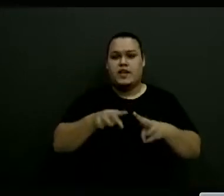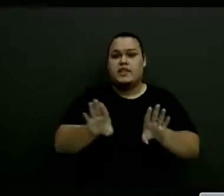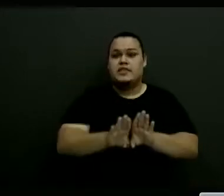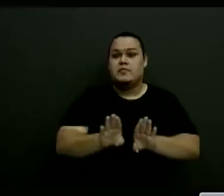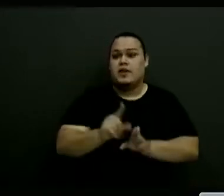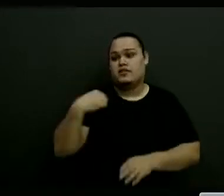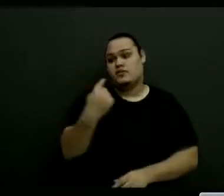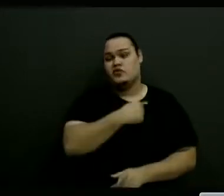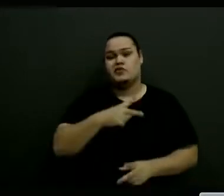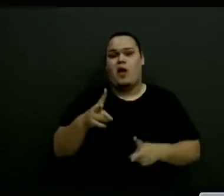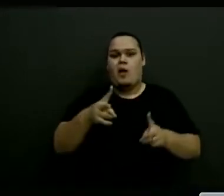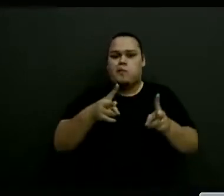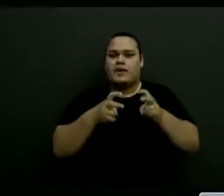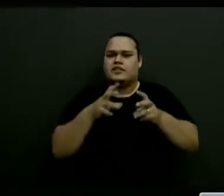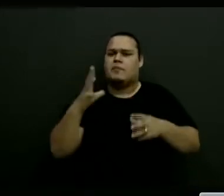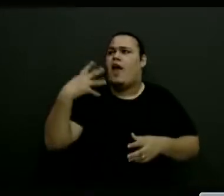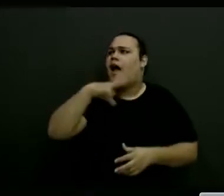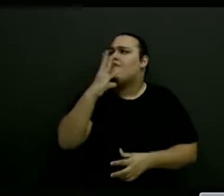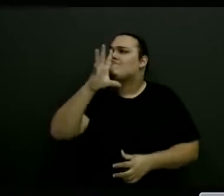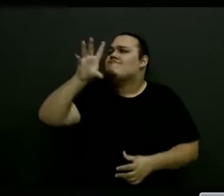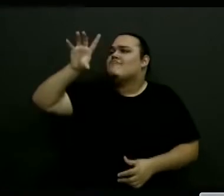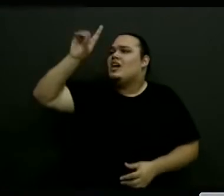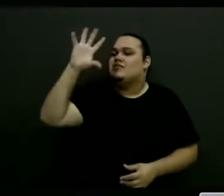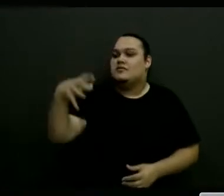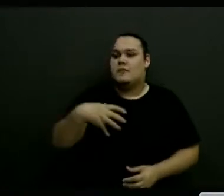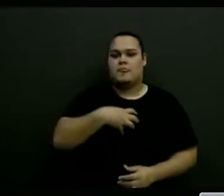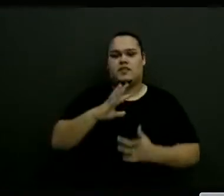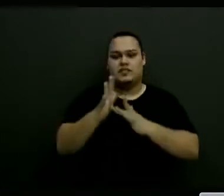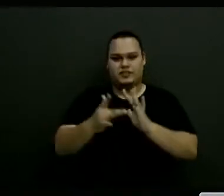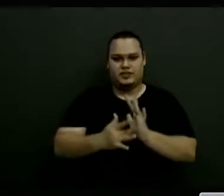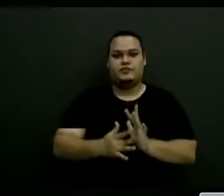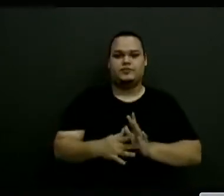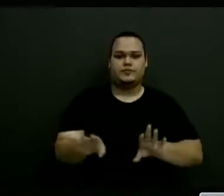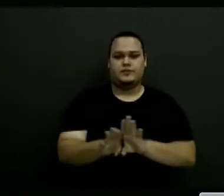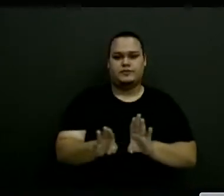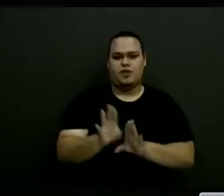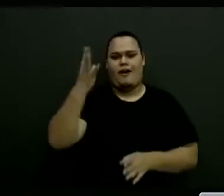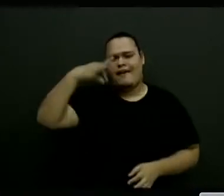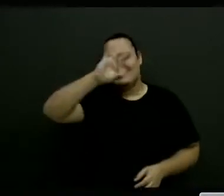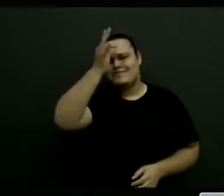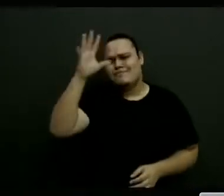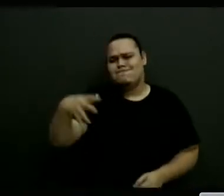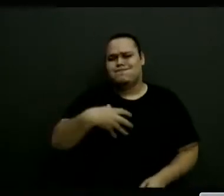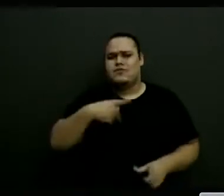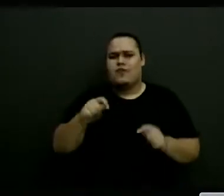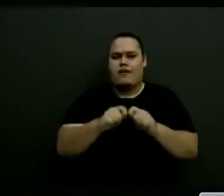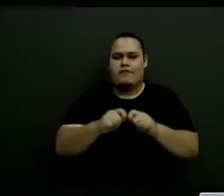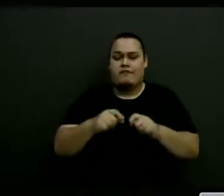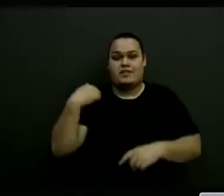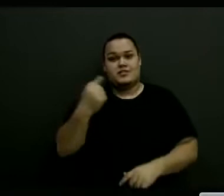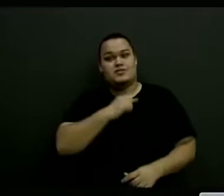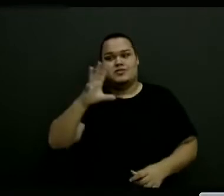coração. O fogo do Espírito ardendo que não nos permite ficar calados, mas sim